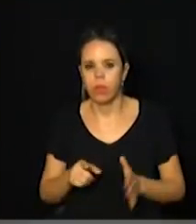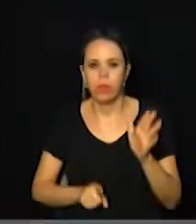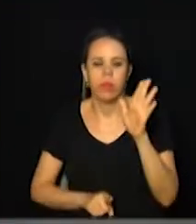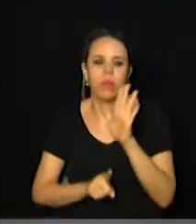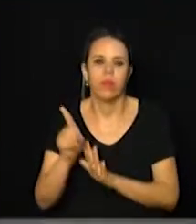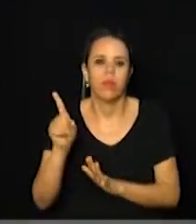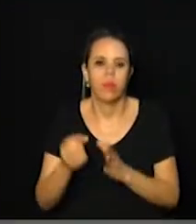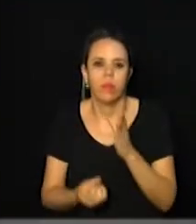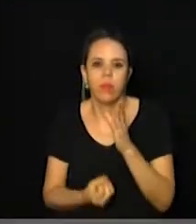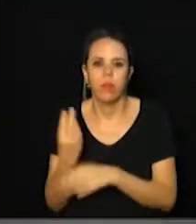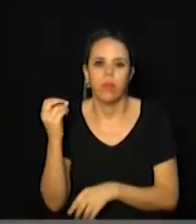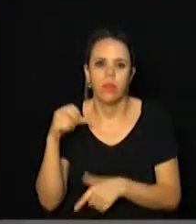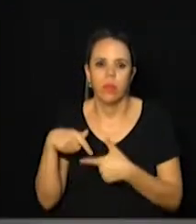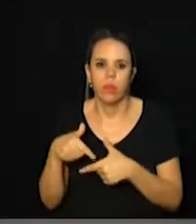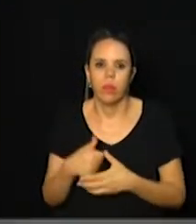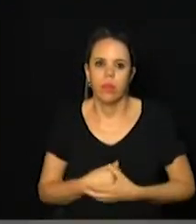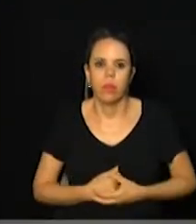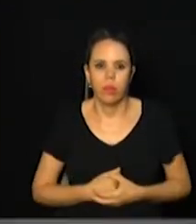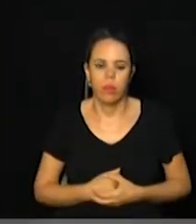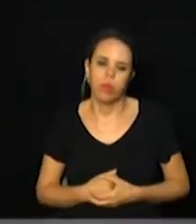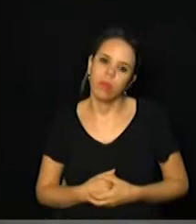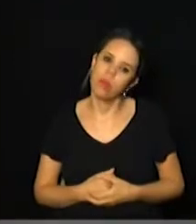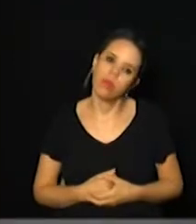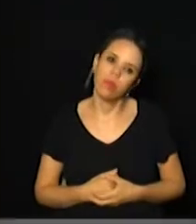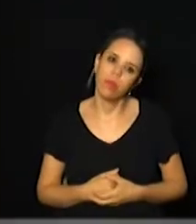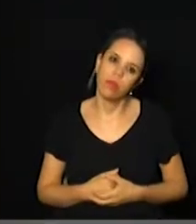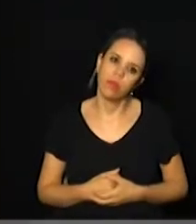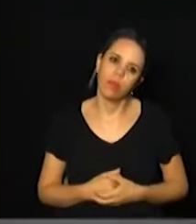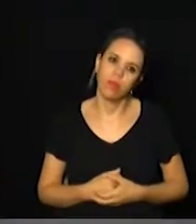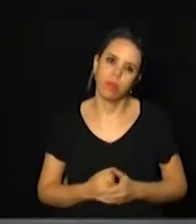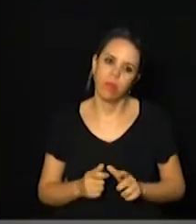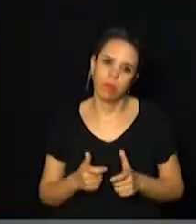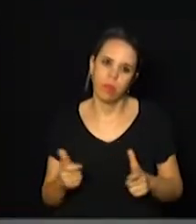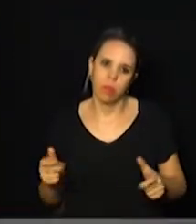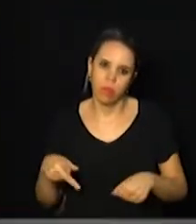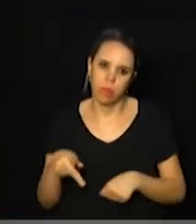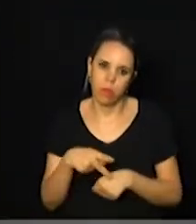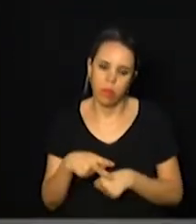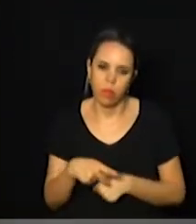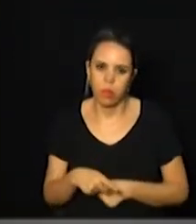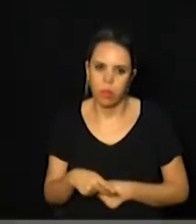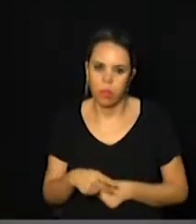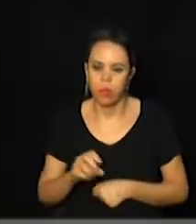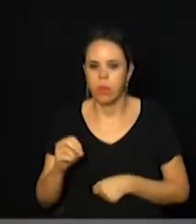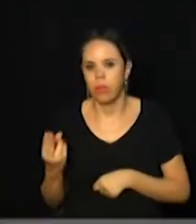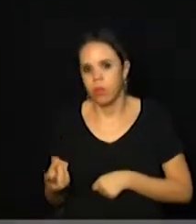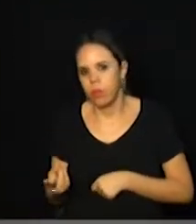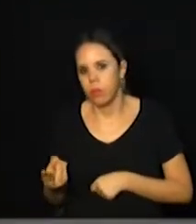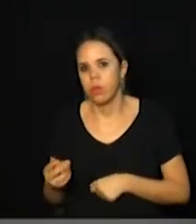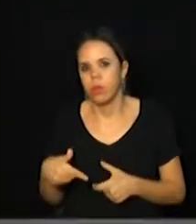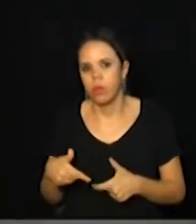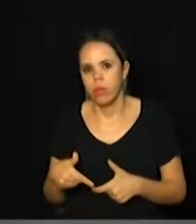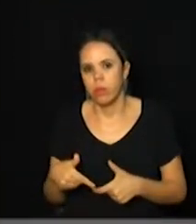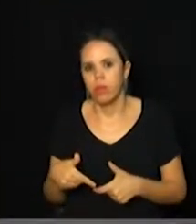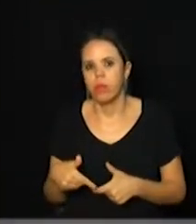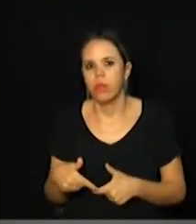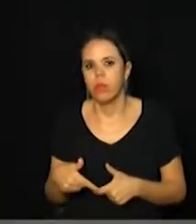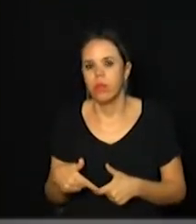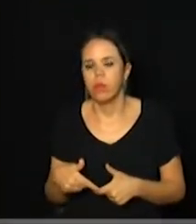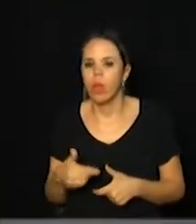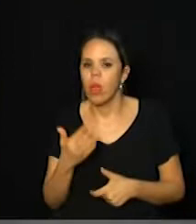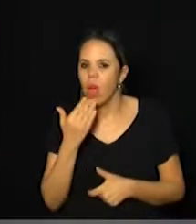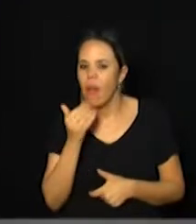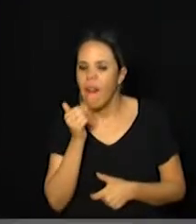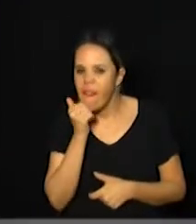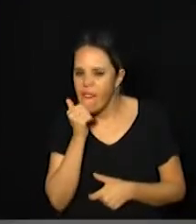pergunto gerou emprego e vai esqueça cresceu outra o trabalhador tá comendo urso